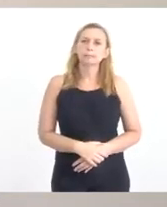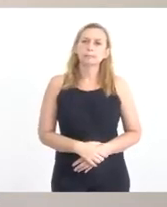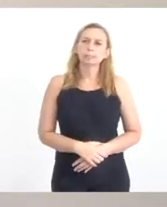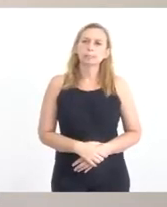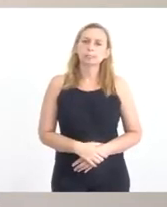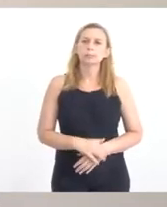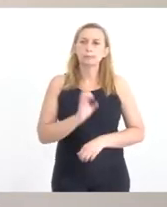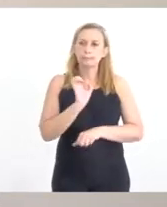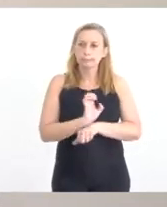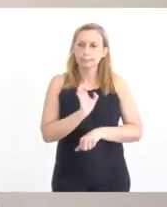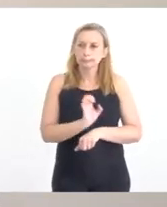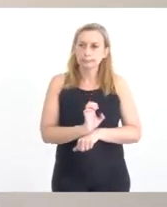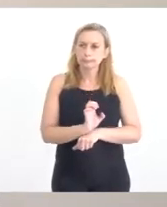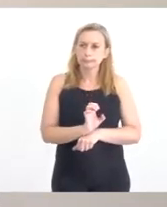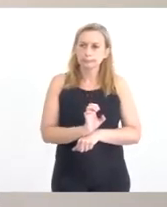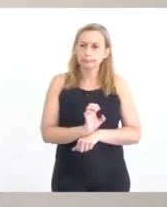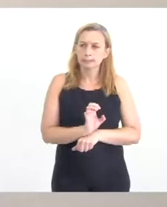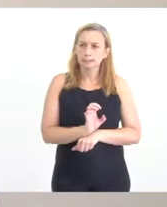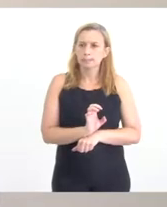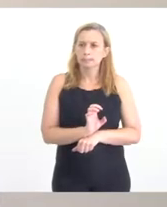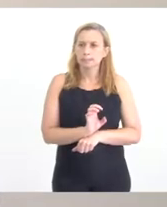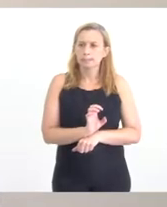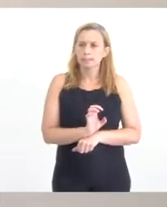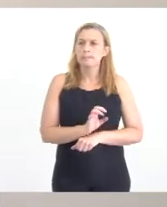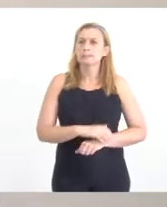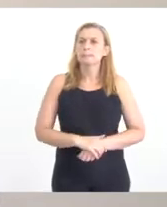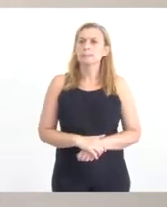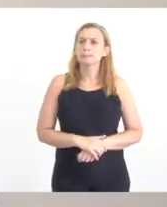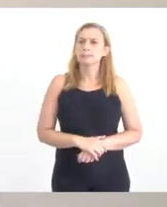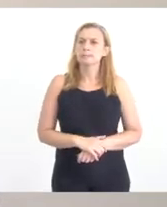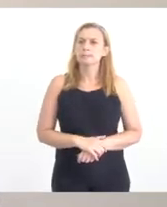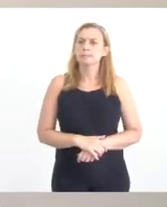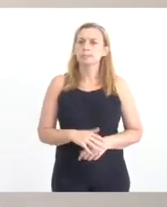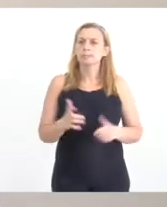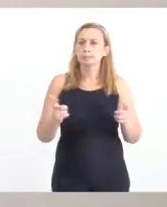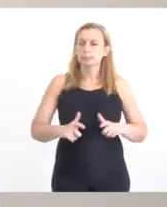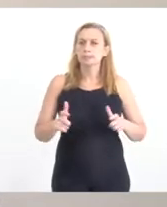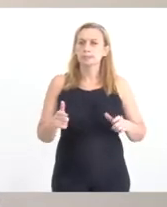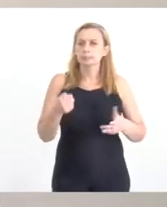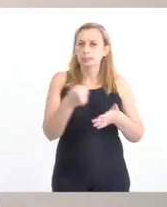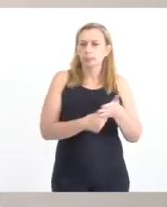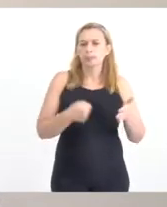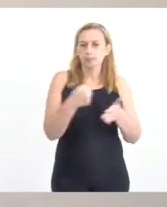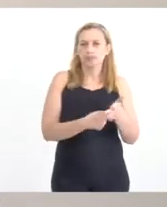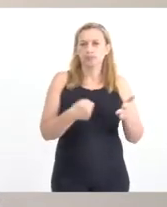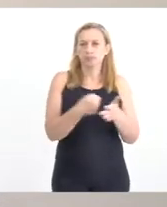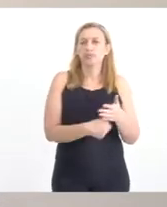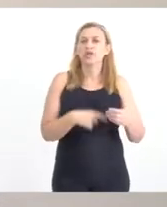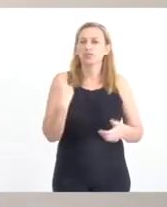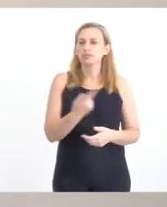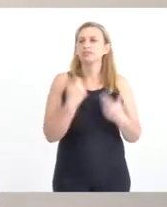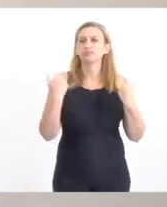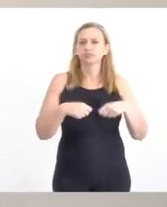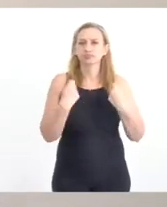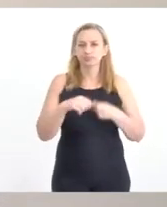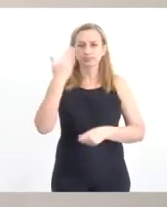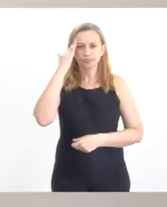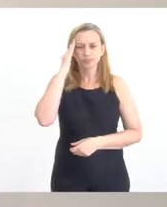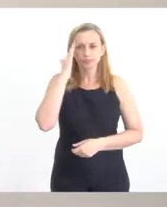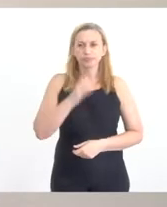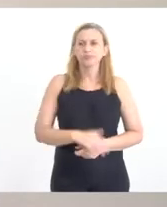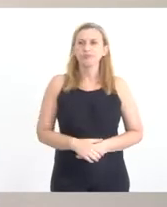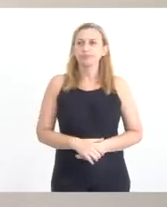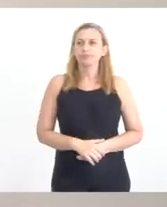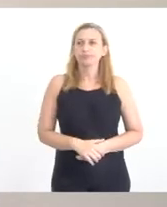e o estado é composto as pessoas o estado é um espaço de luta a gente precisa entender